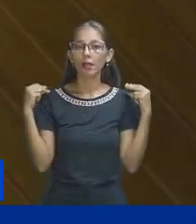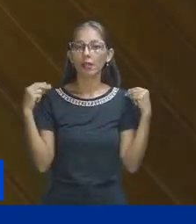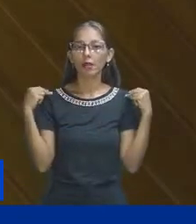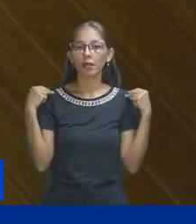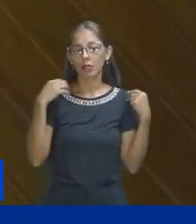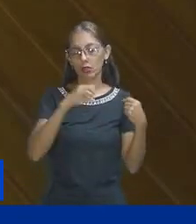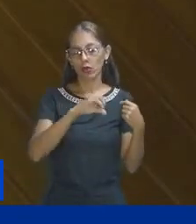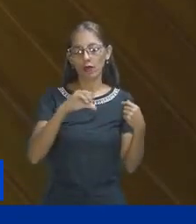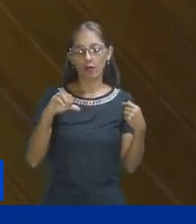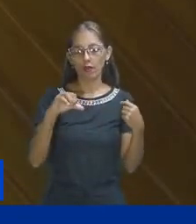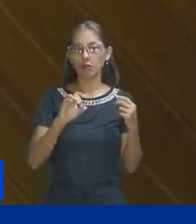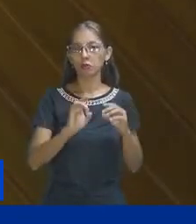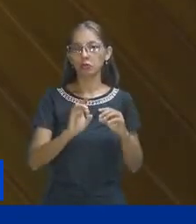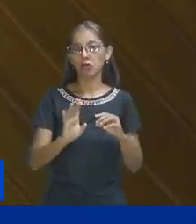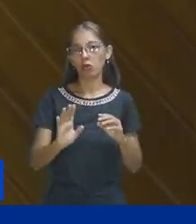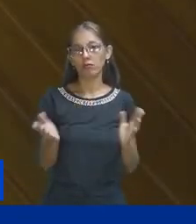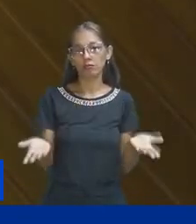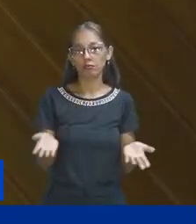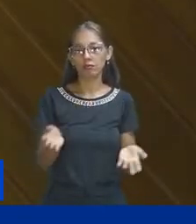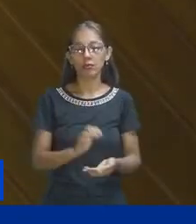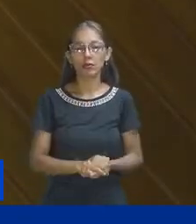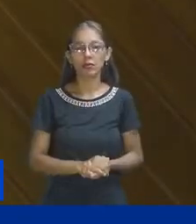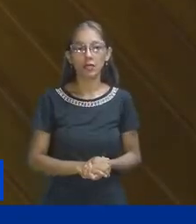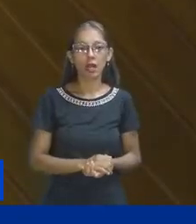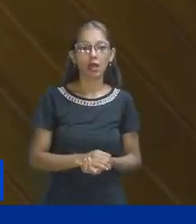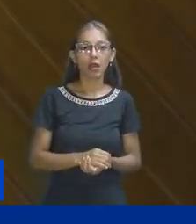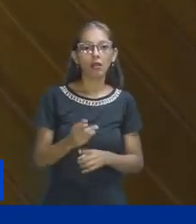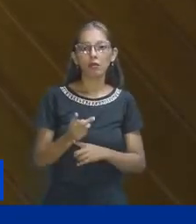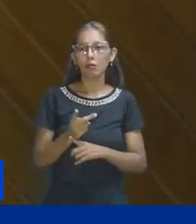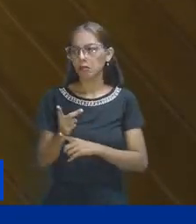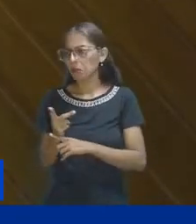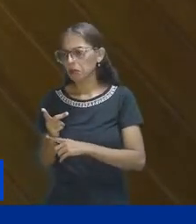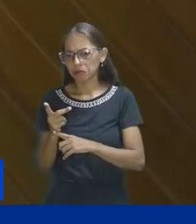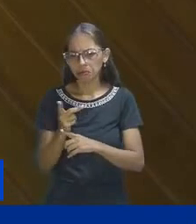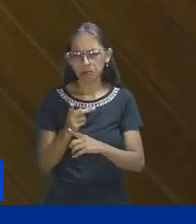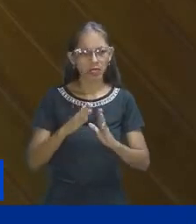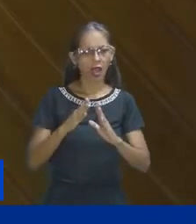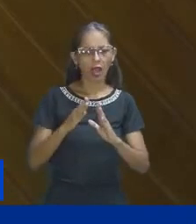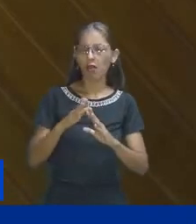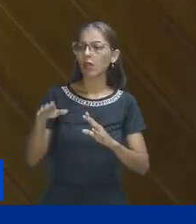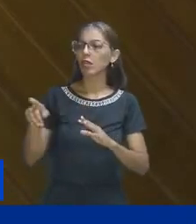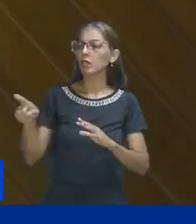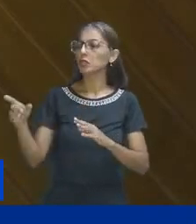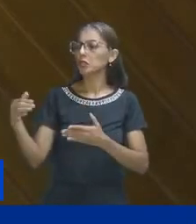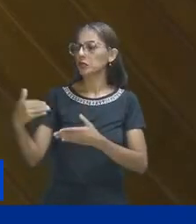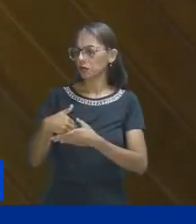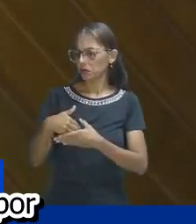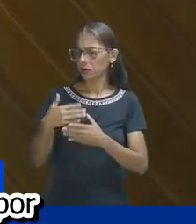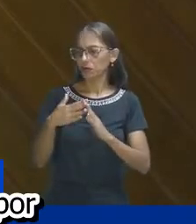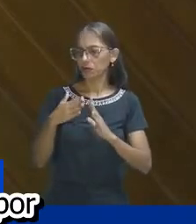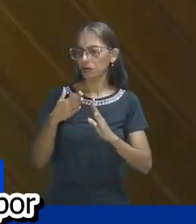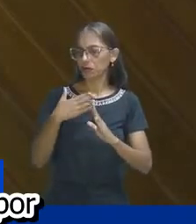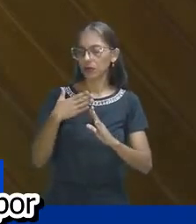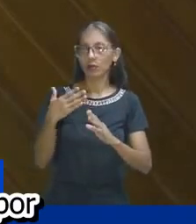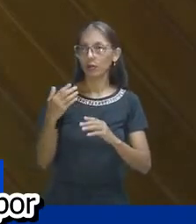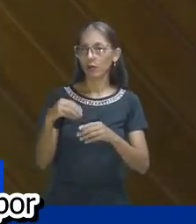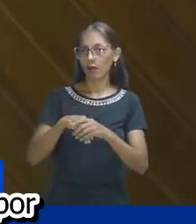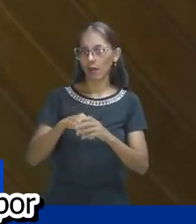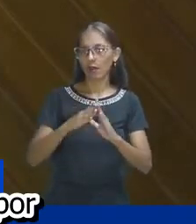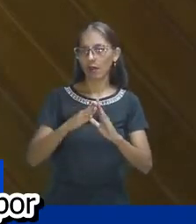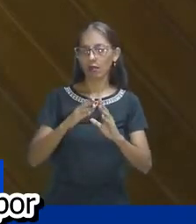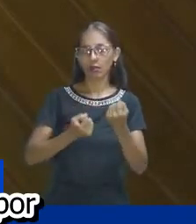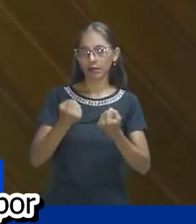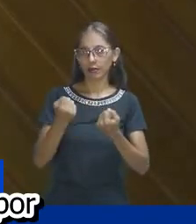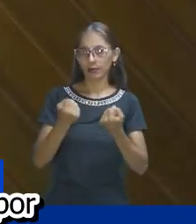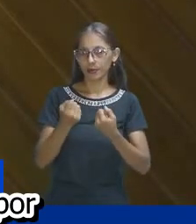que está nas pessoas que ele transporta. E aí, Excelência, outro ponto também. Aqui o MP